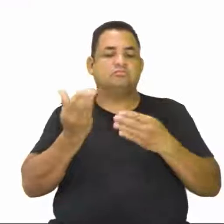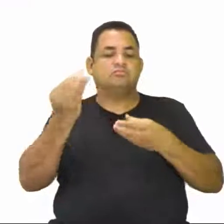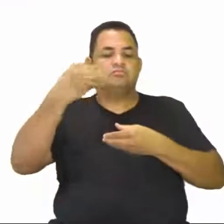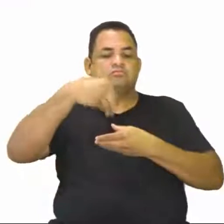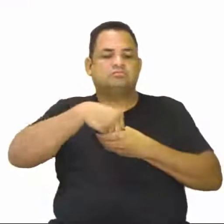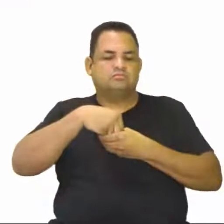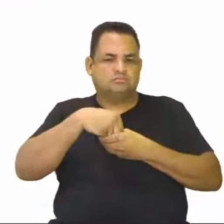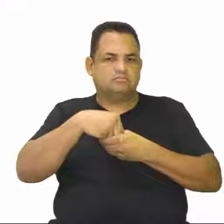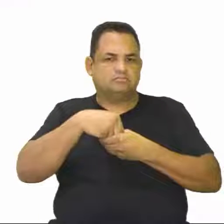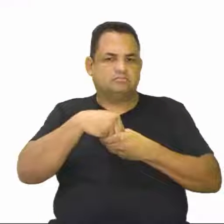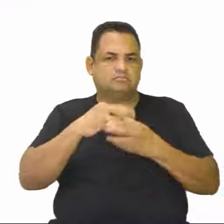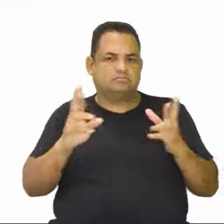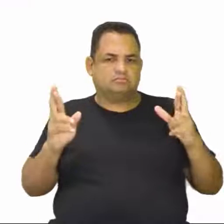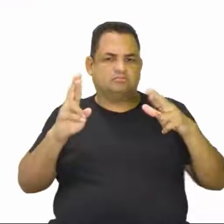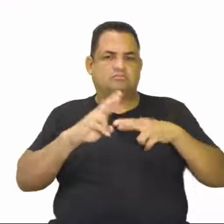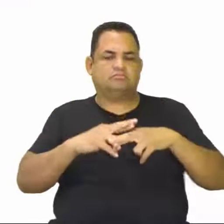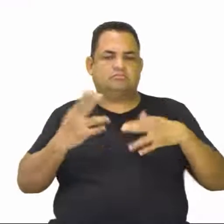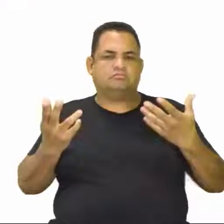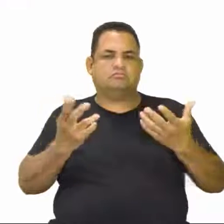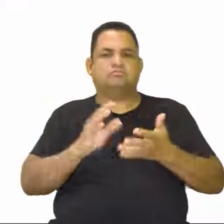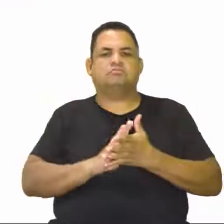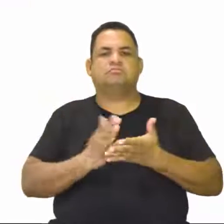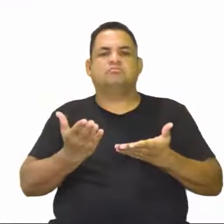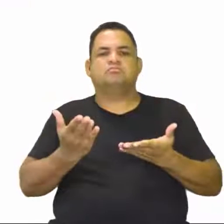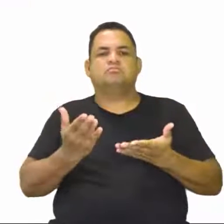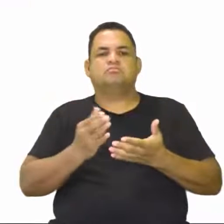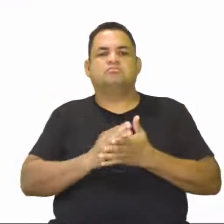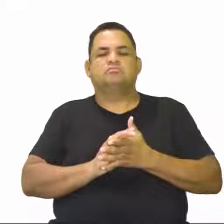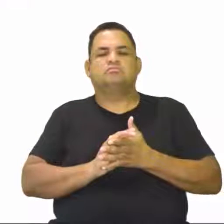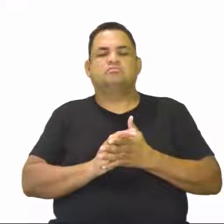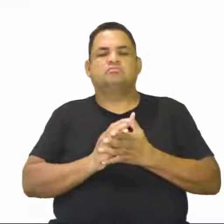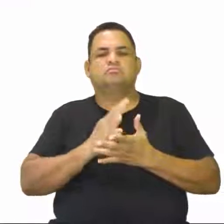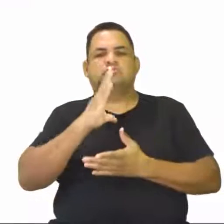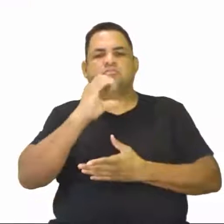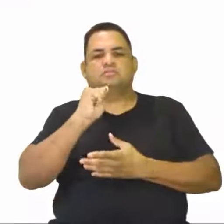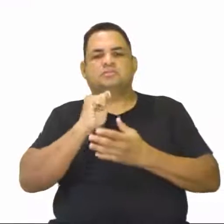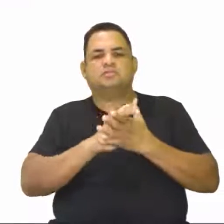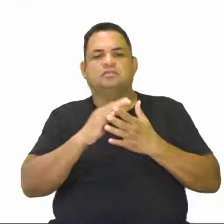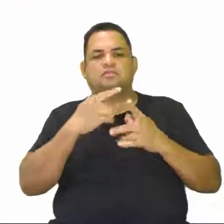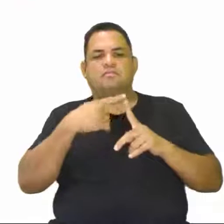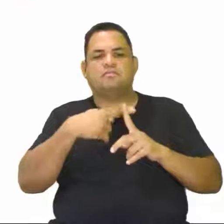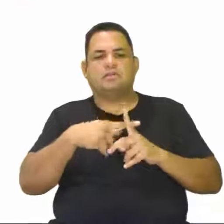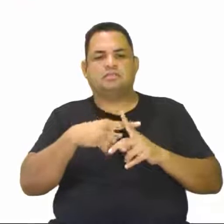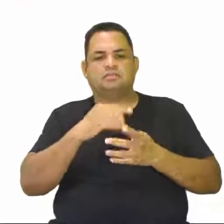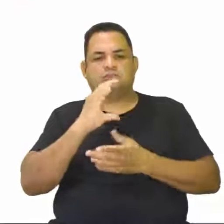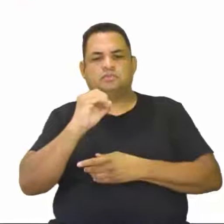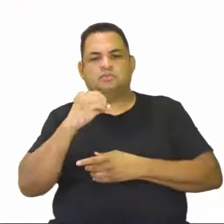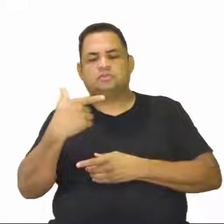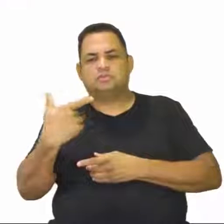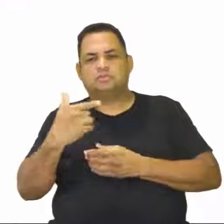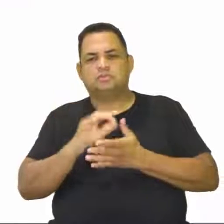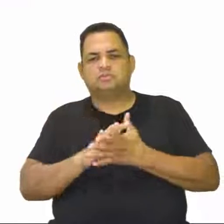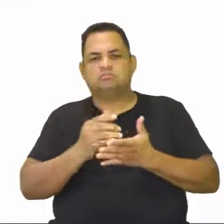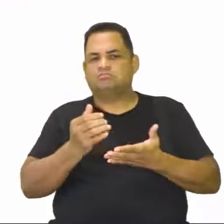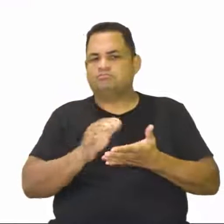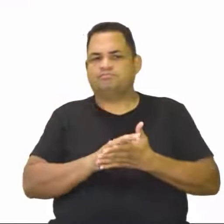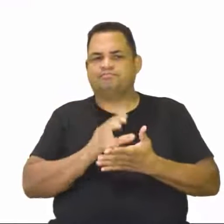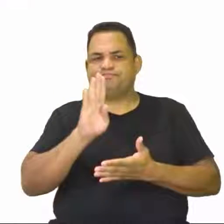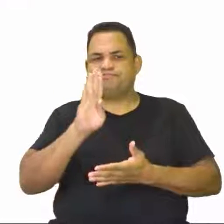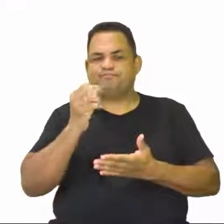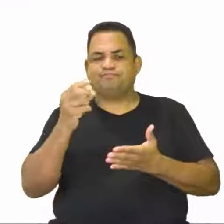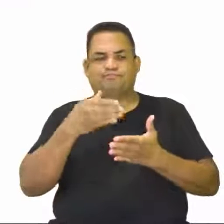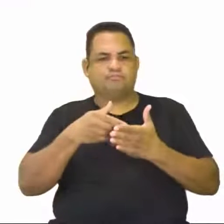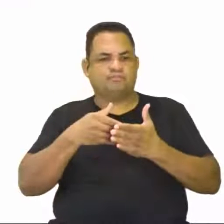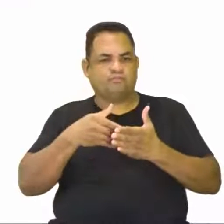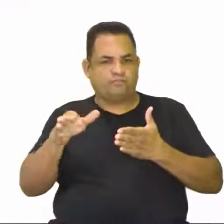desse processo. Então, se é uma reação de cálcio com oxigênio, o oxigênio tem que constar na nossa equação. Então, a letra B está errada.